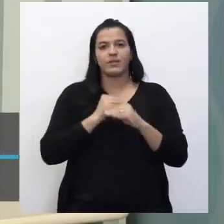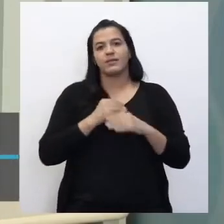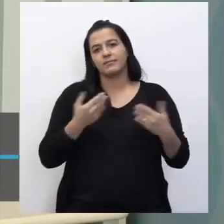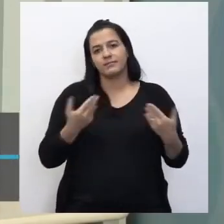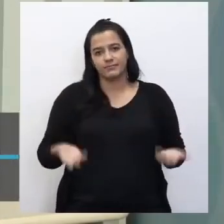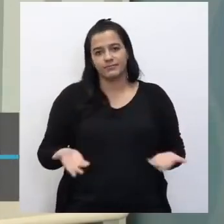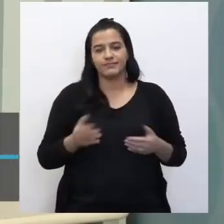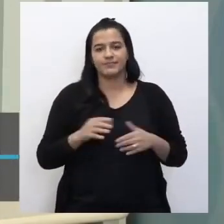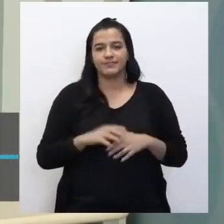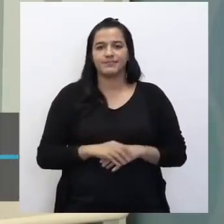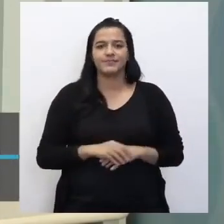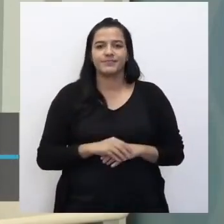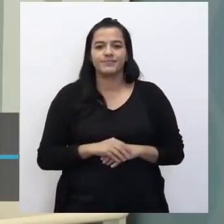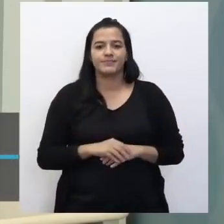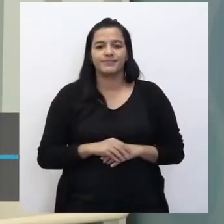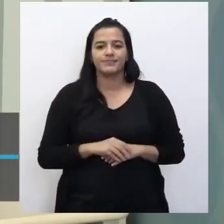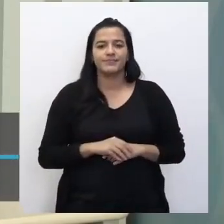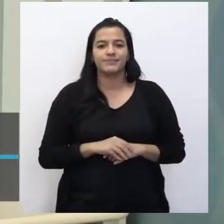absolutamente iguais.